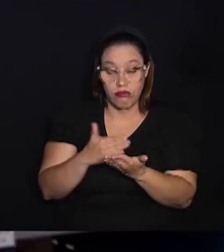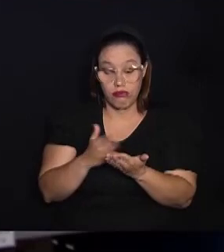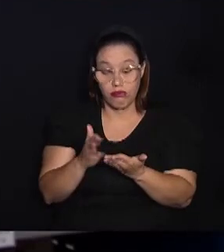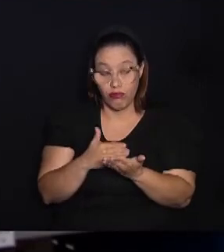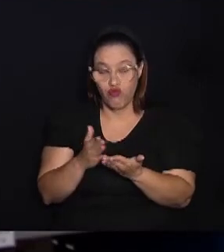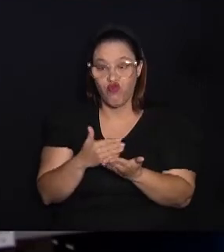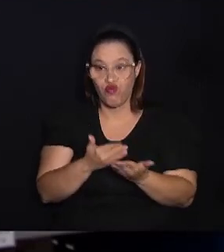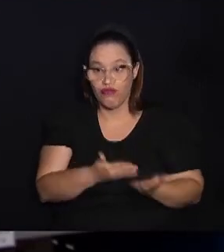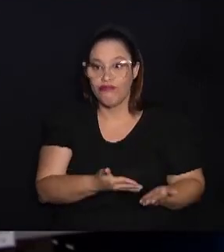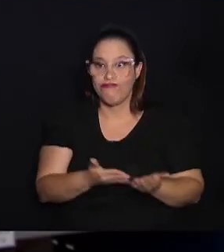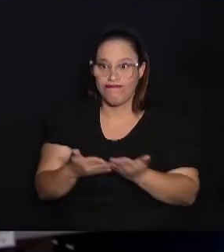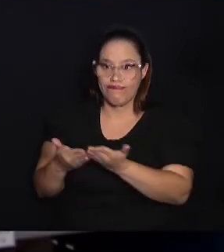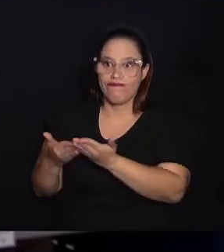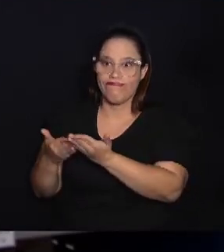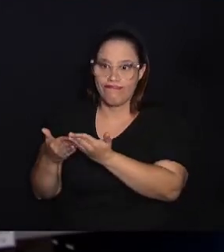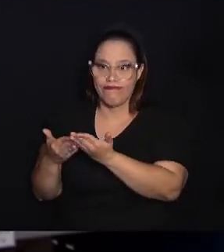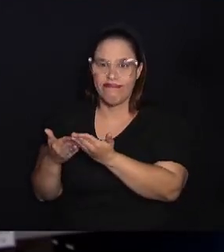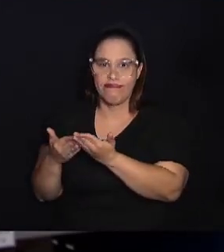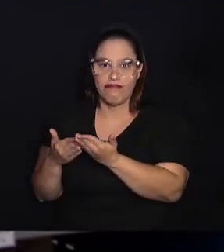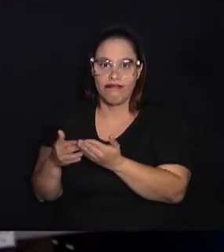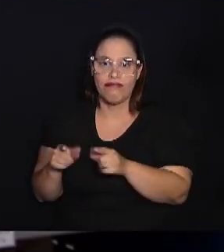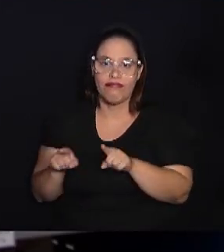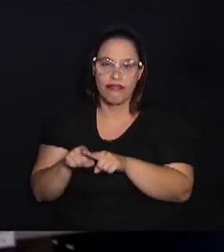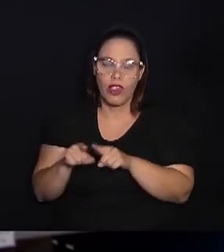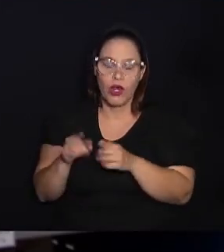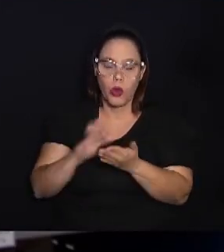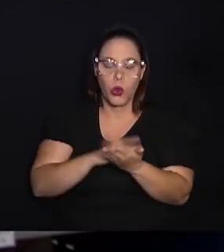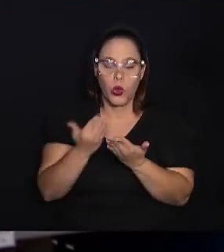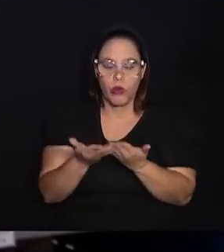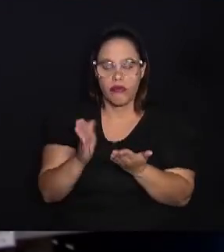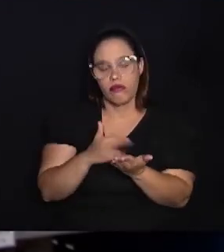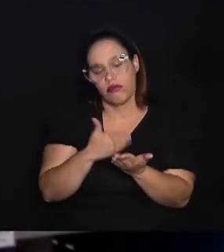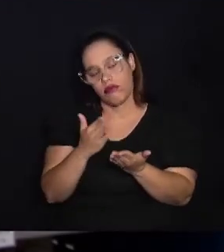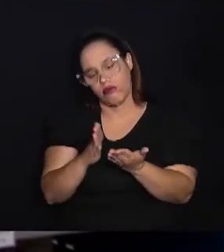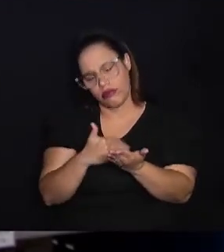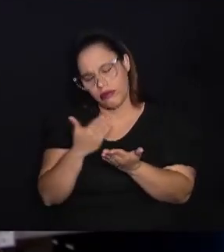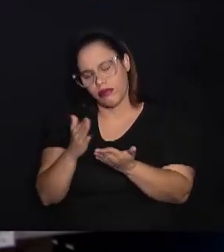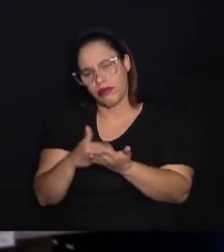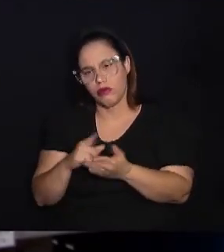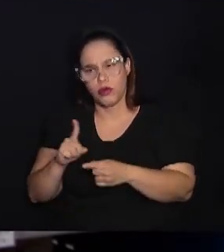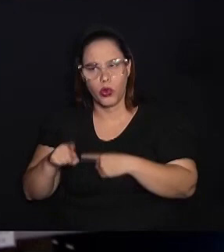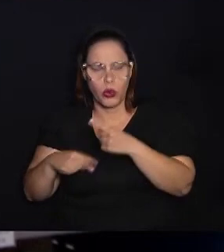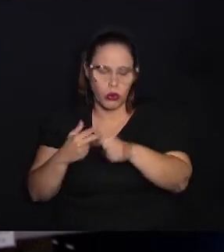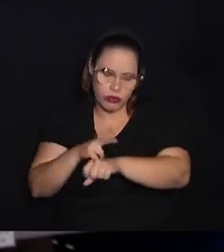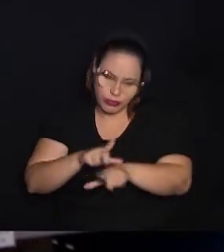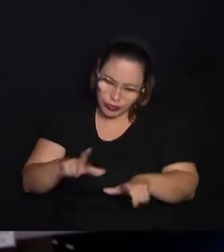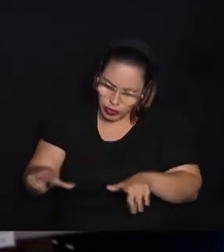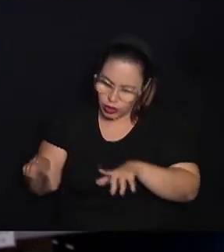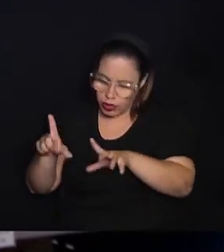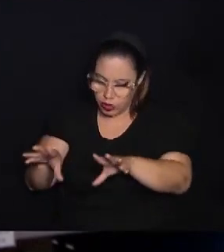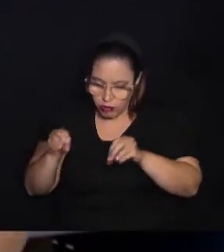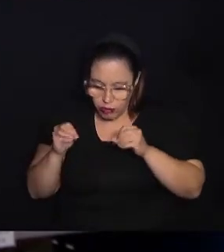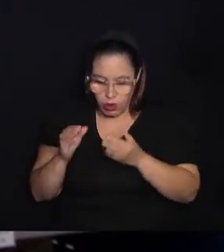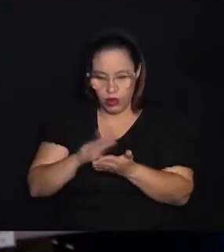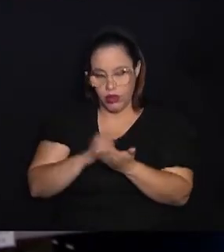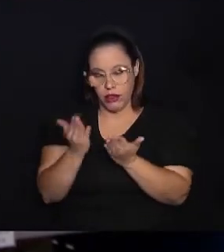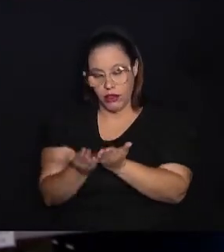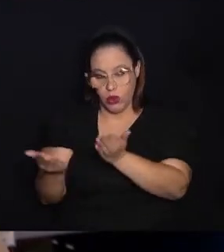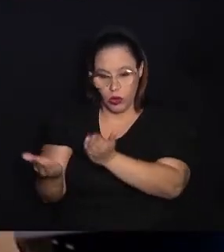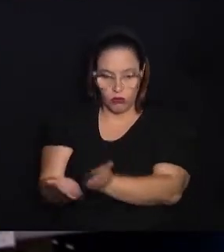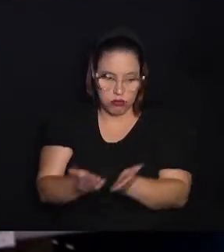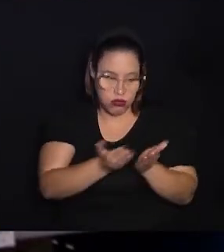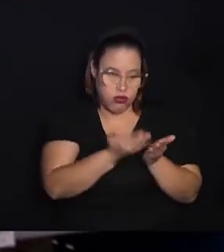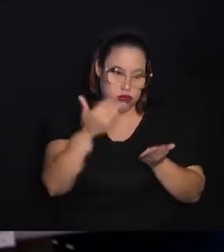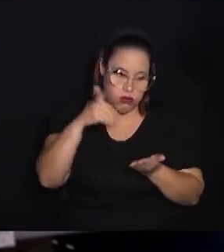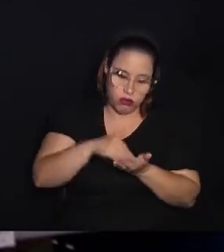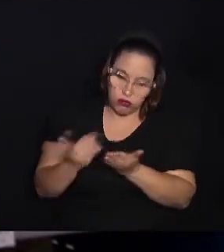disponibiliza vários jogos e também livros, assim. Toda semana você pode pegar um livro, ou se você acabar, assim que você acabar, você pode pegar outro.